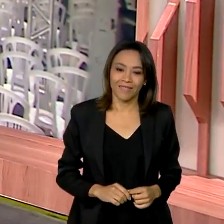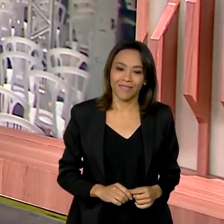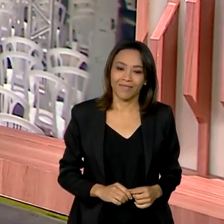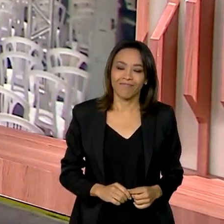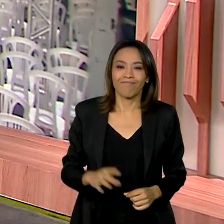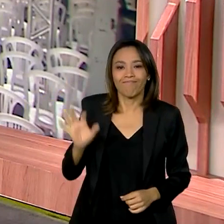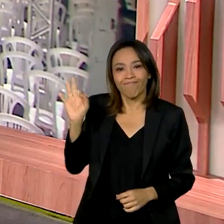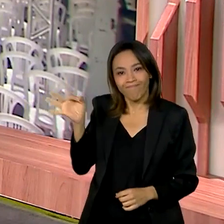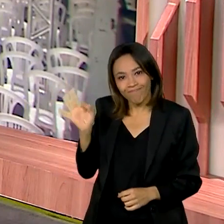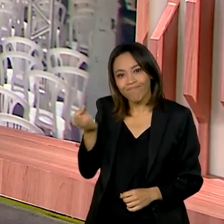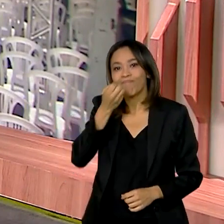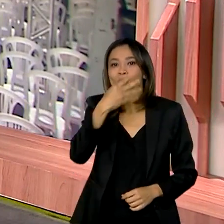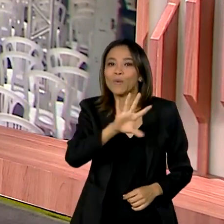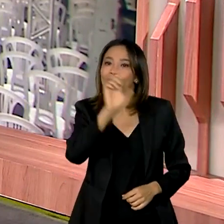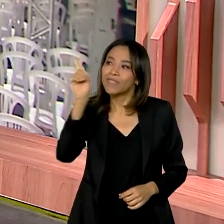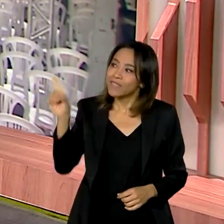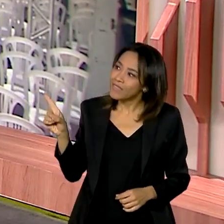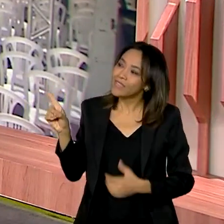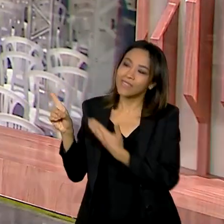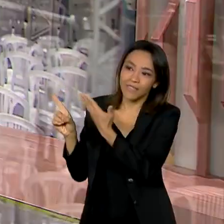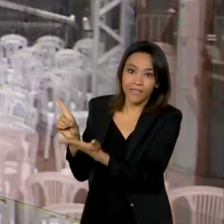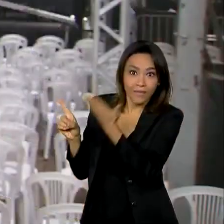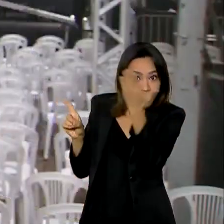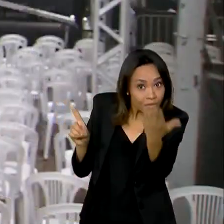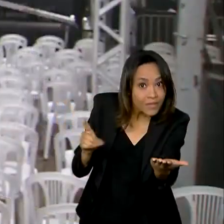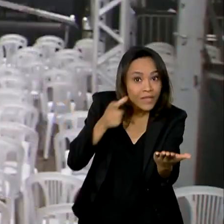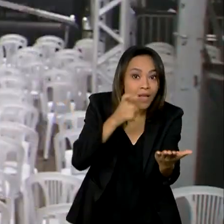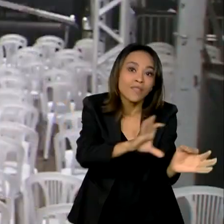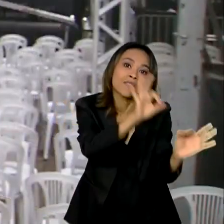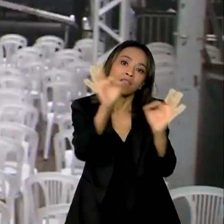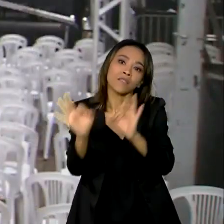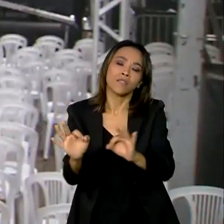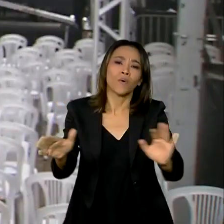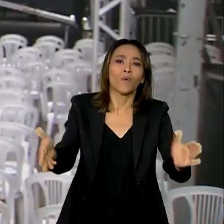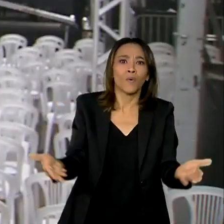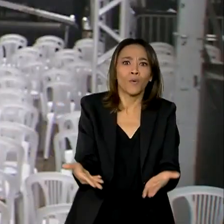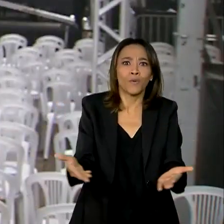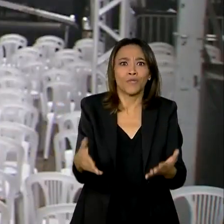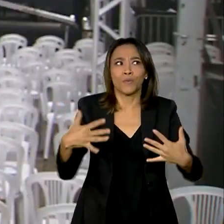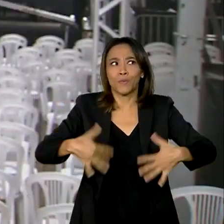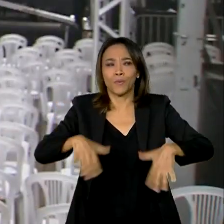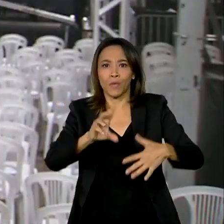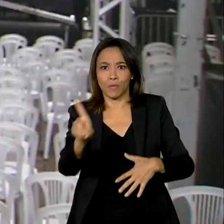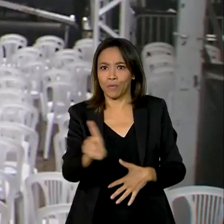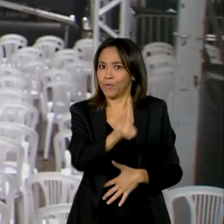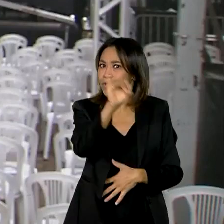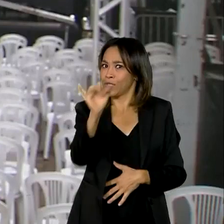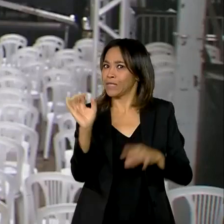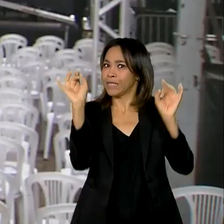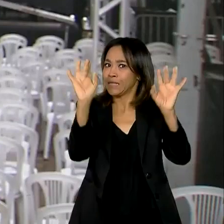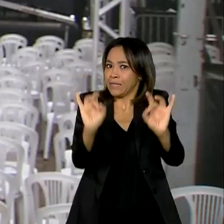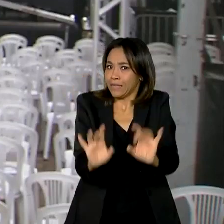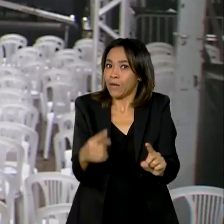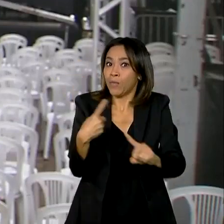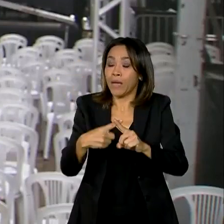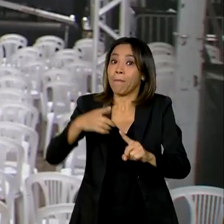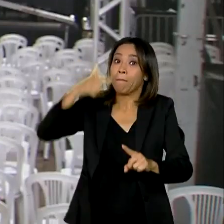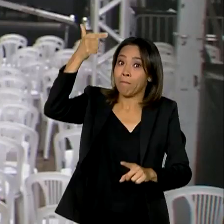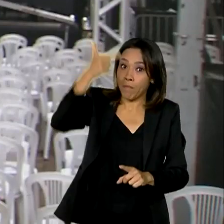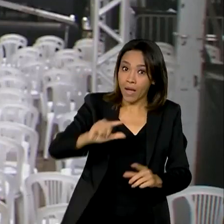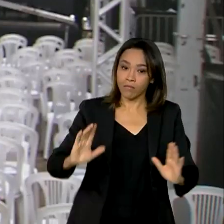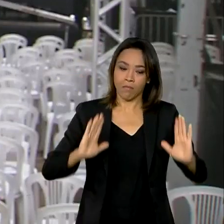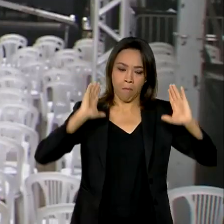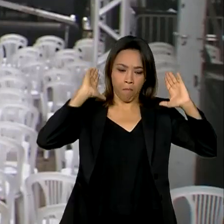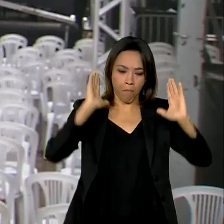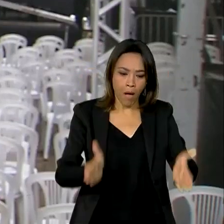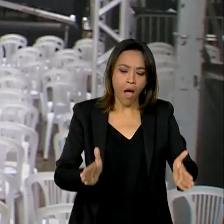É isso mesmo. Bom dia, Roberto. Bom dia a você que nos assiste. Hoje é um dia simbólico para o governo brasileiro porque marca mais uma etapa de